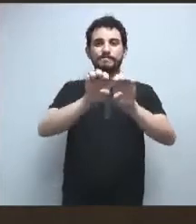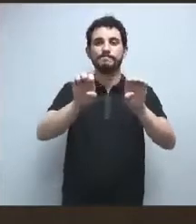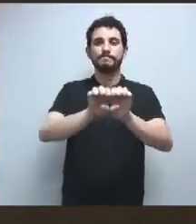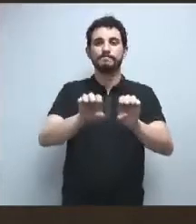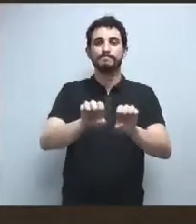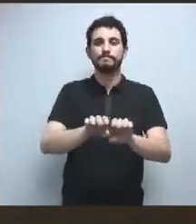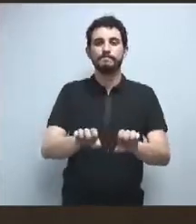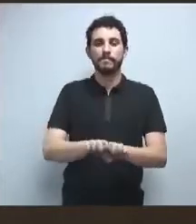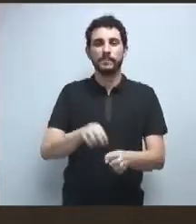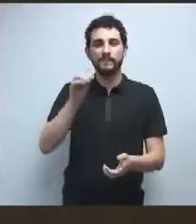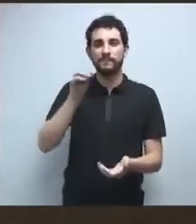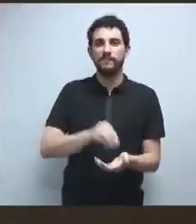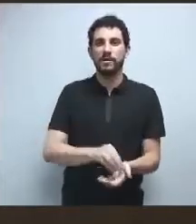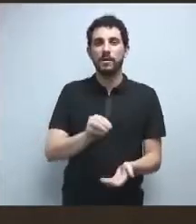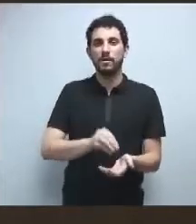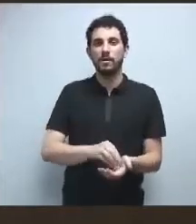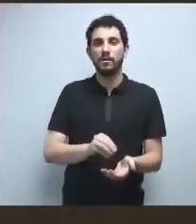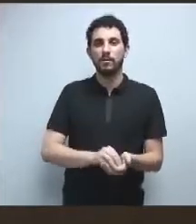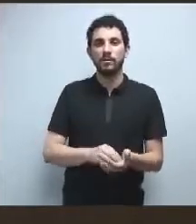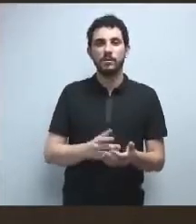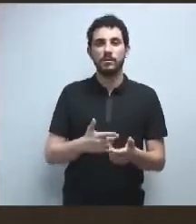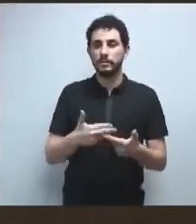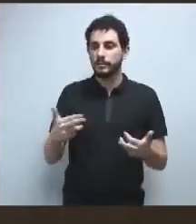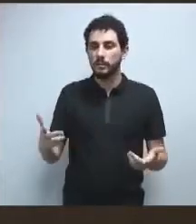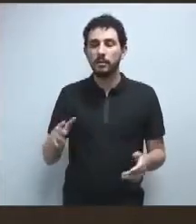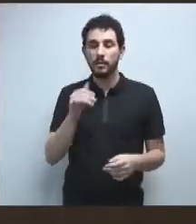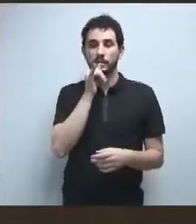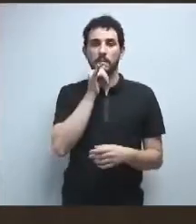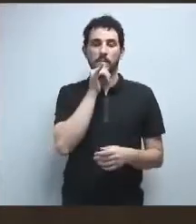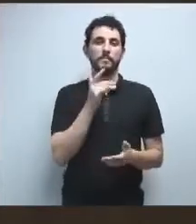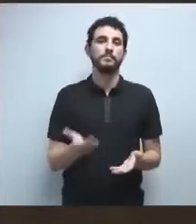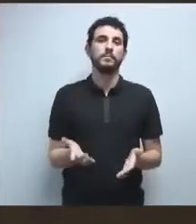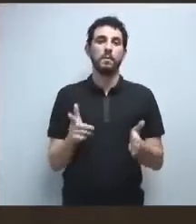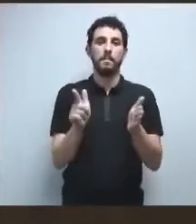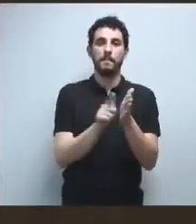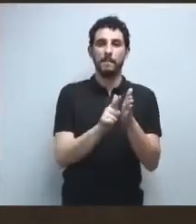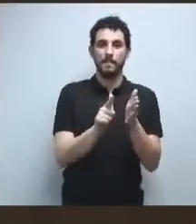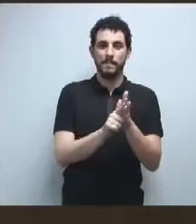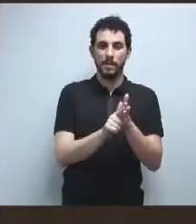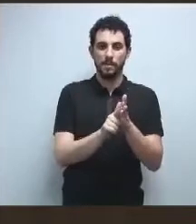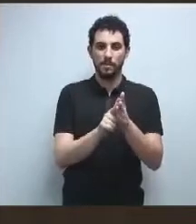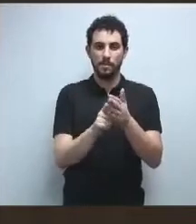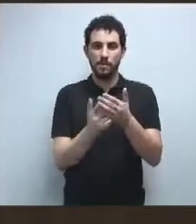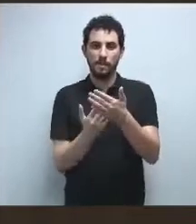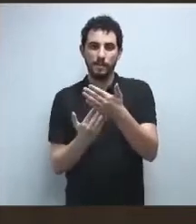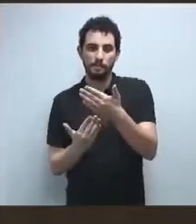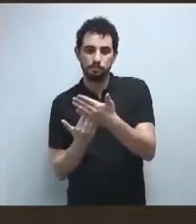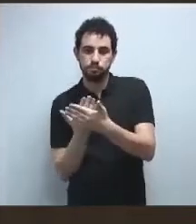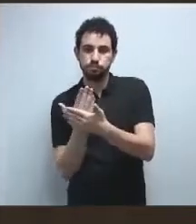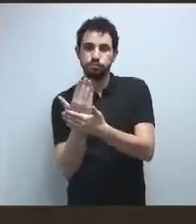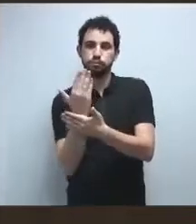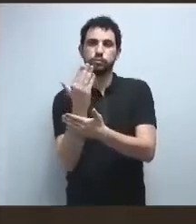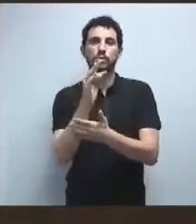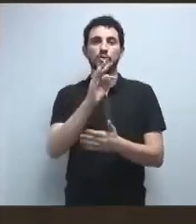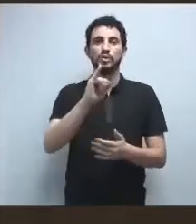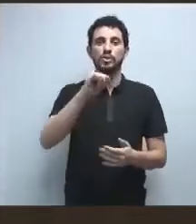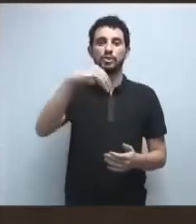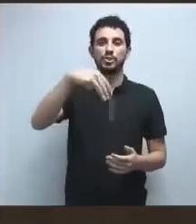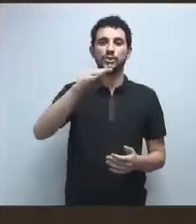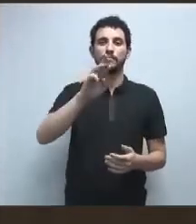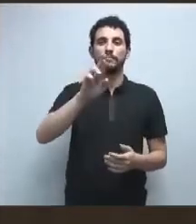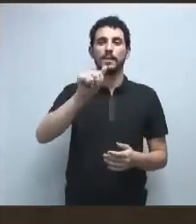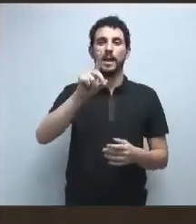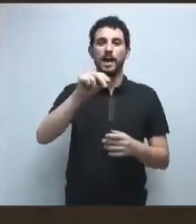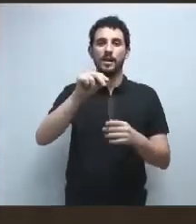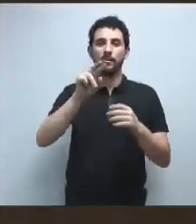nós tínhamos que imprime o papel timbrado não havia papel timbrado promotor